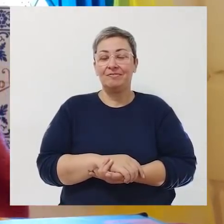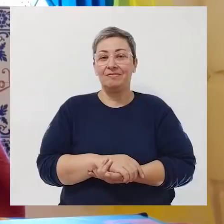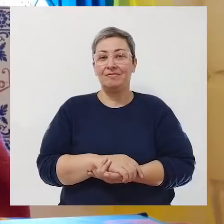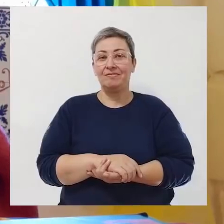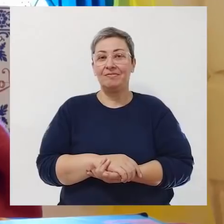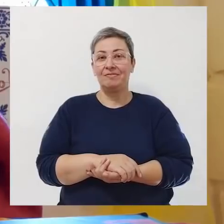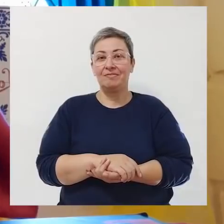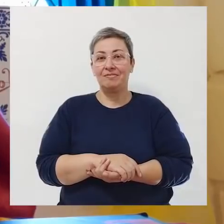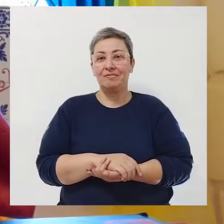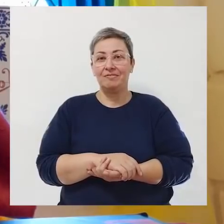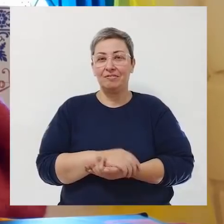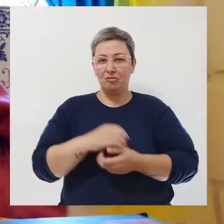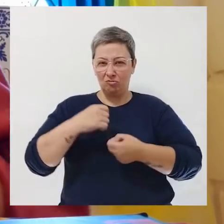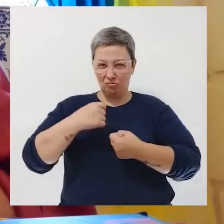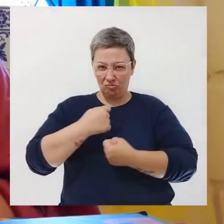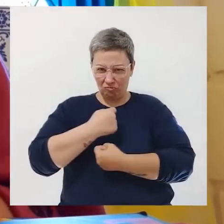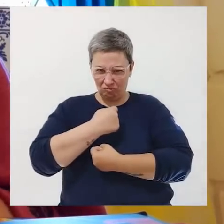já.